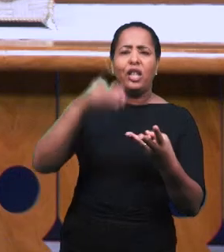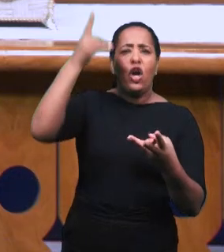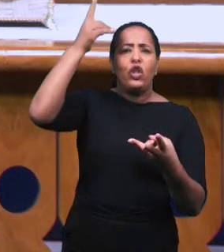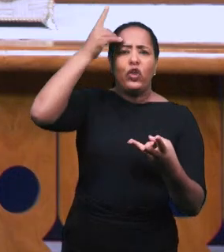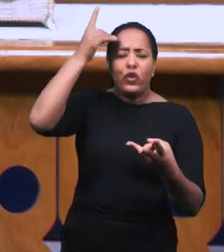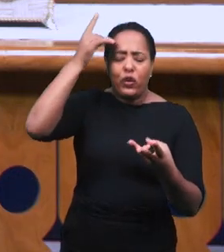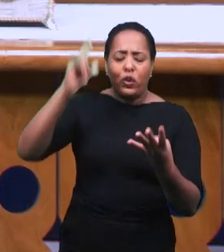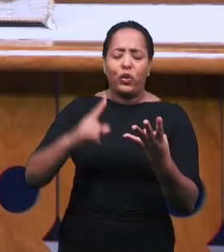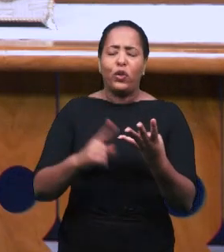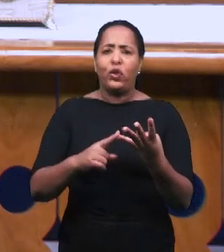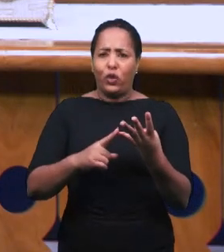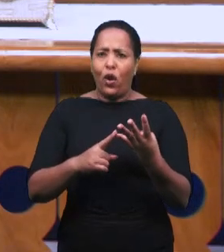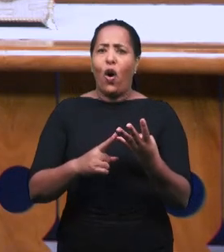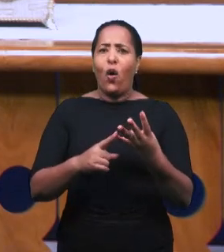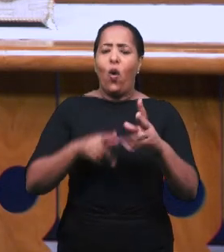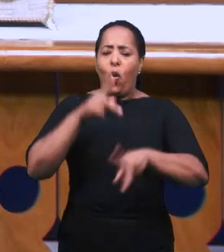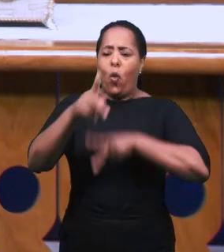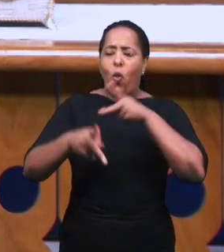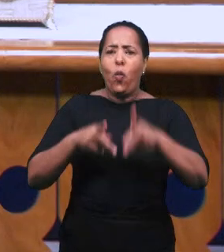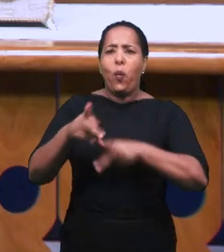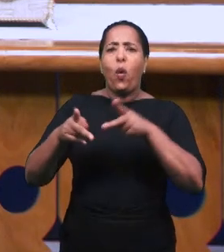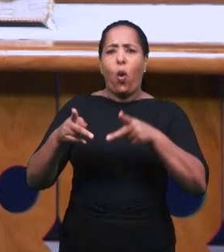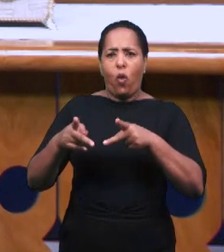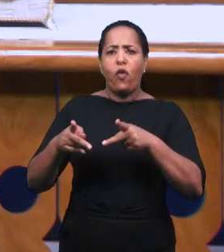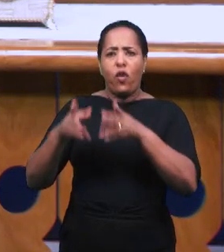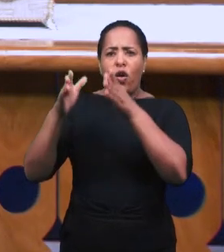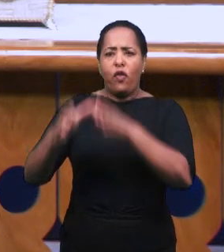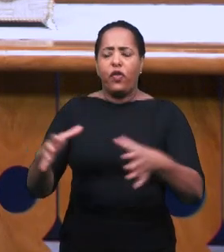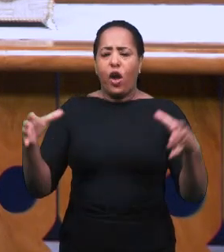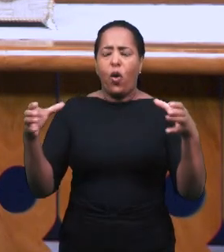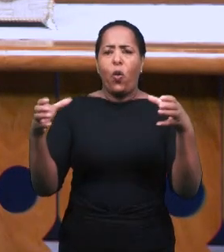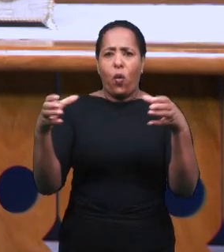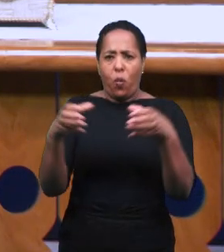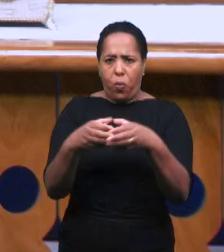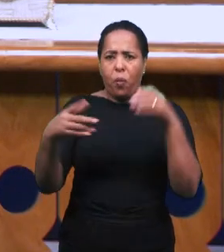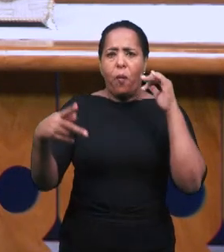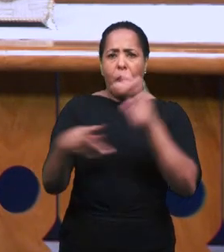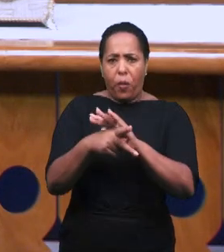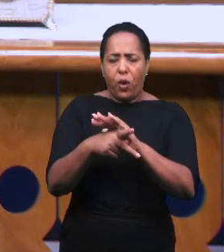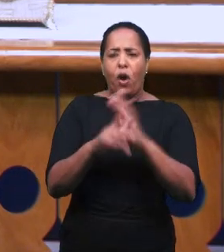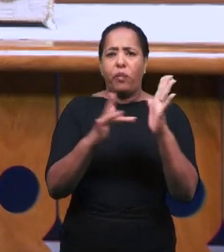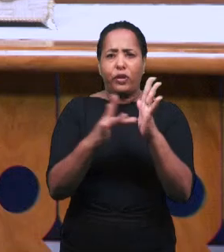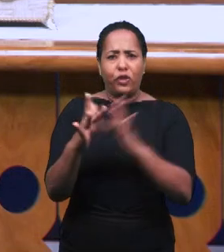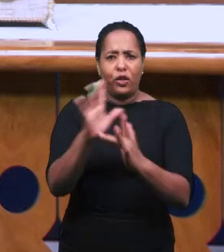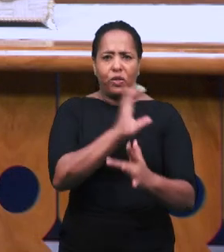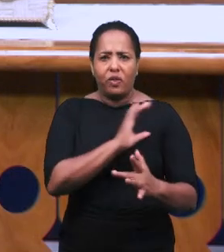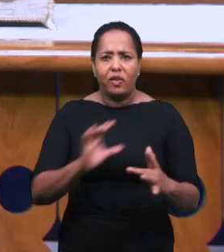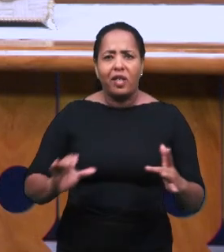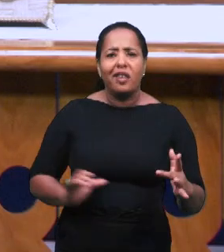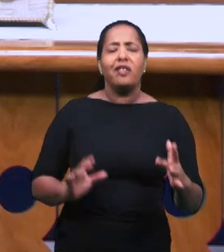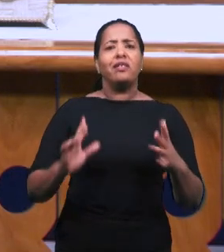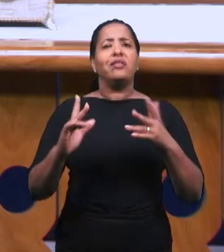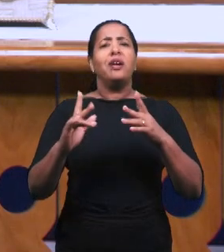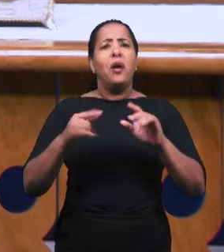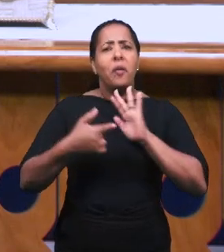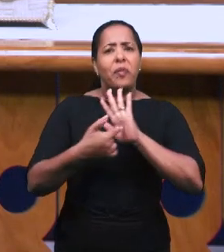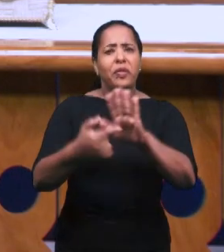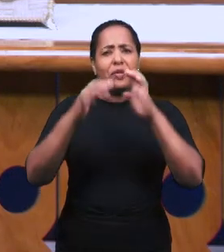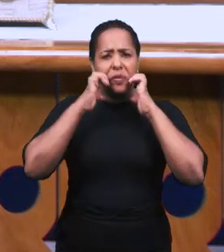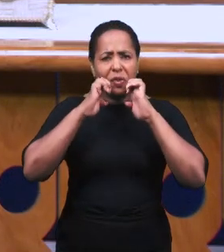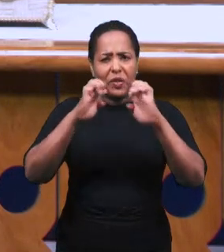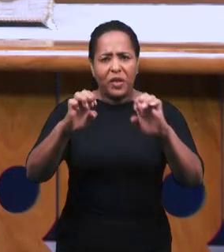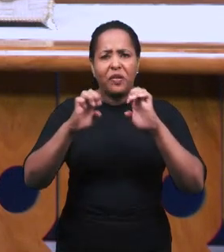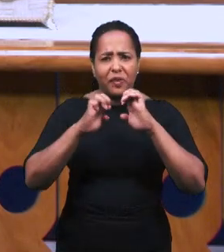igreja como corpo de Cristo. Se você não entendeu isso, meu querido, tem alguma coisa errada. Você está pensando que evangelho é cristianismo, e não